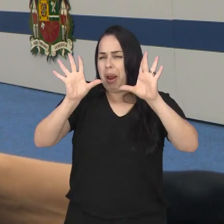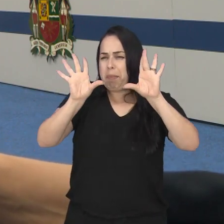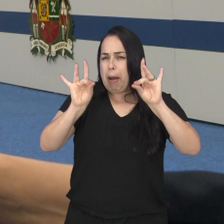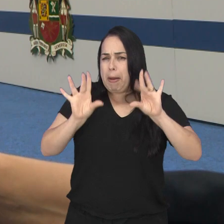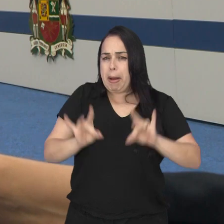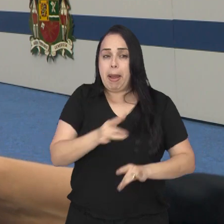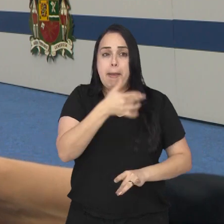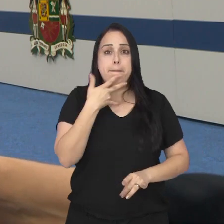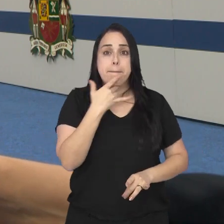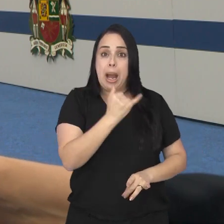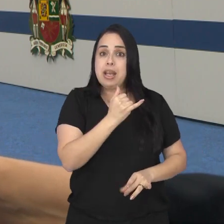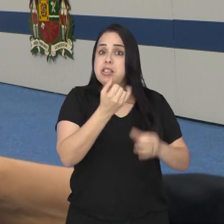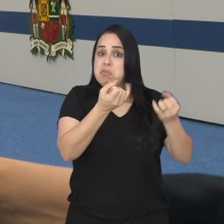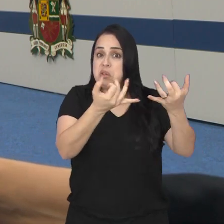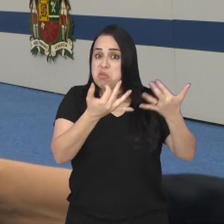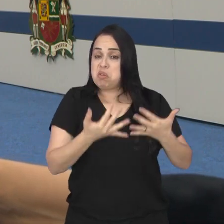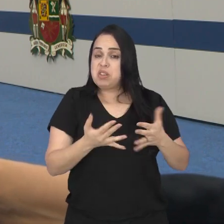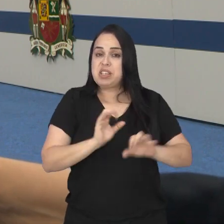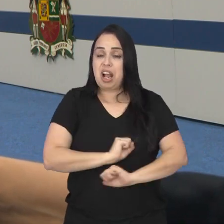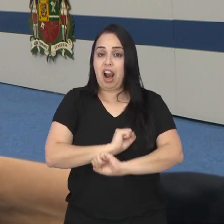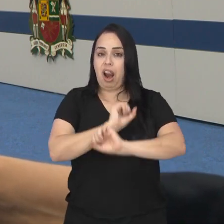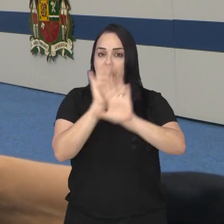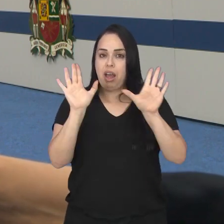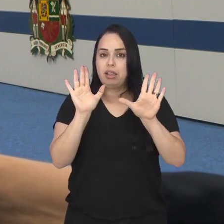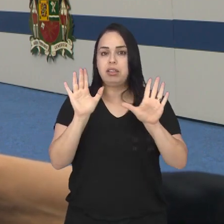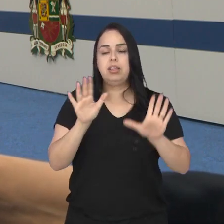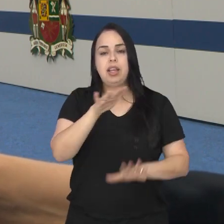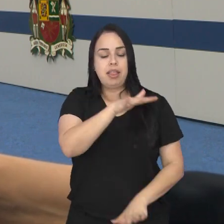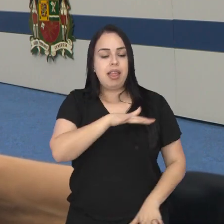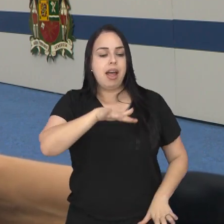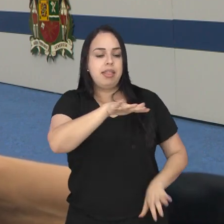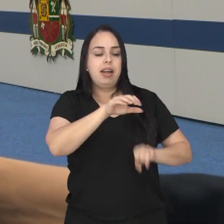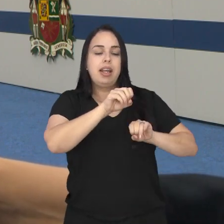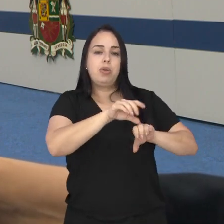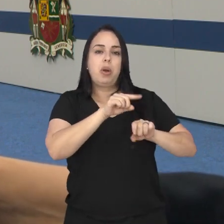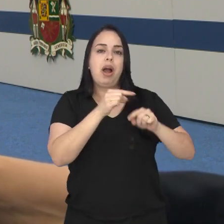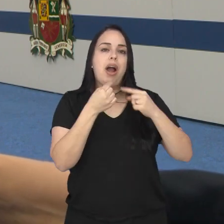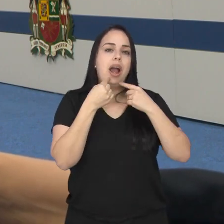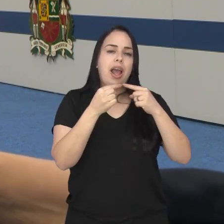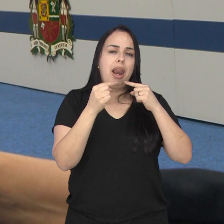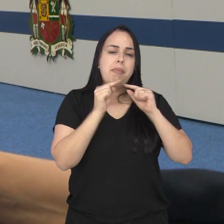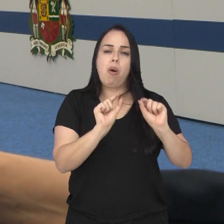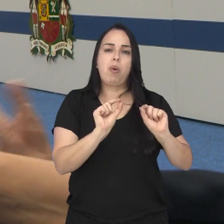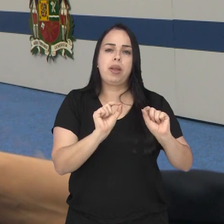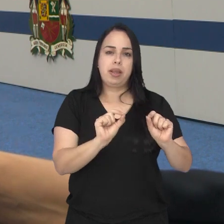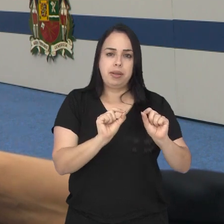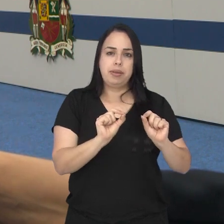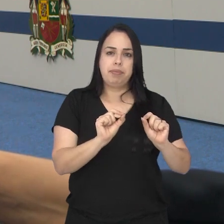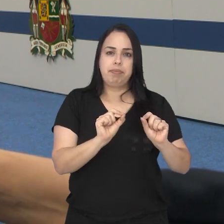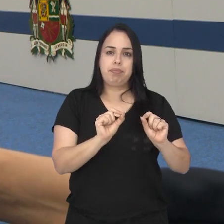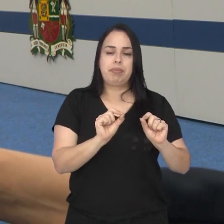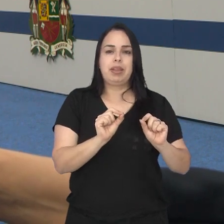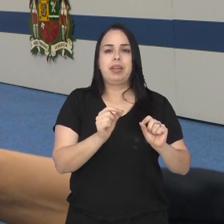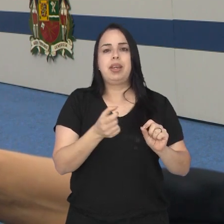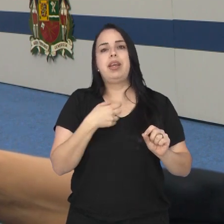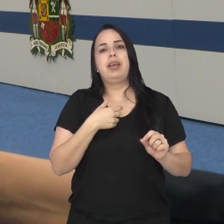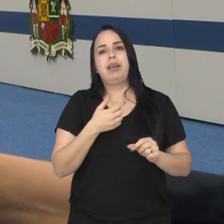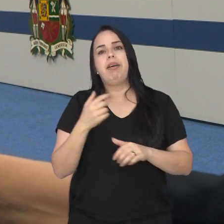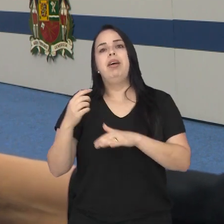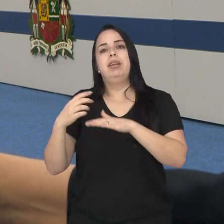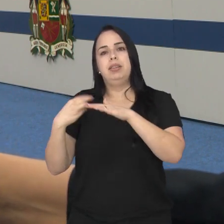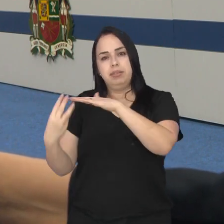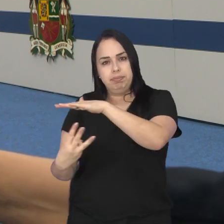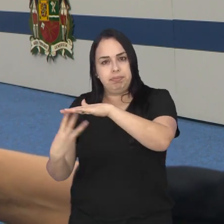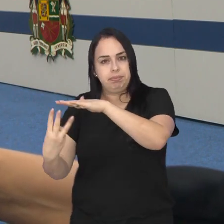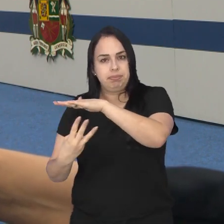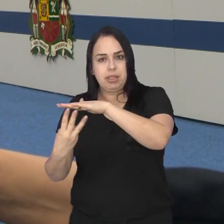explicado por vários Pais na educação acho que tem aí a grande queixa né em função da terceirização